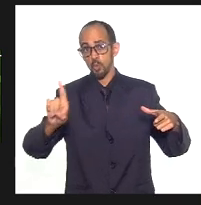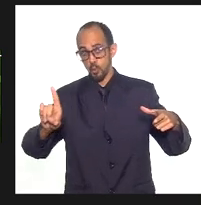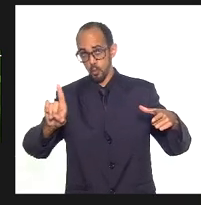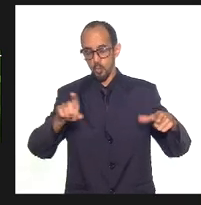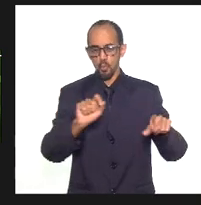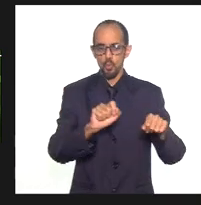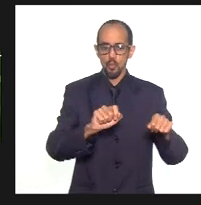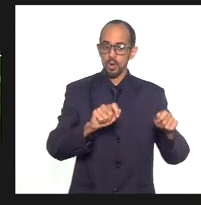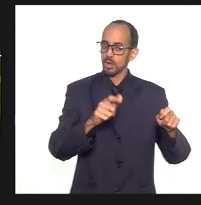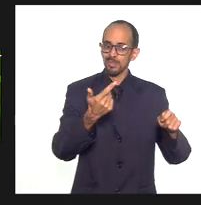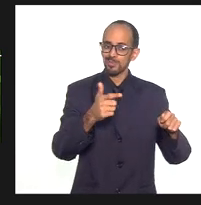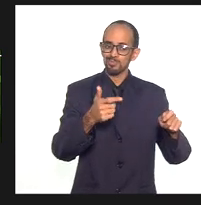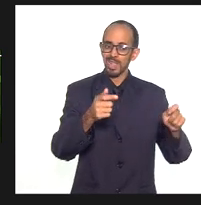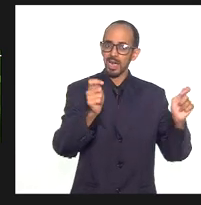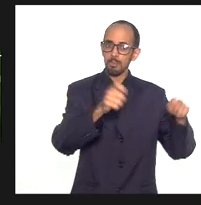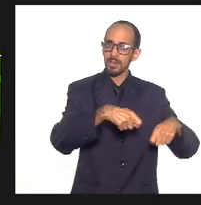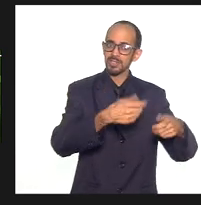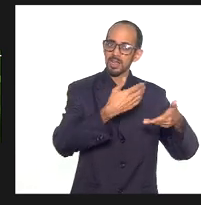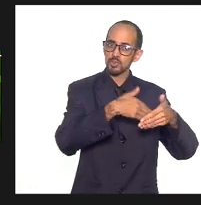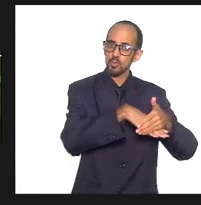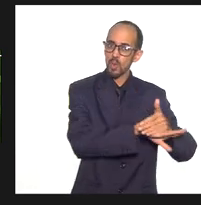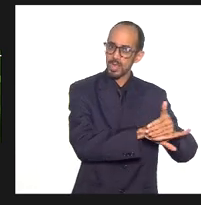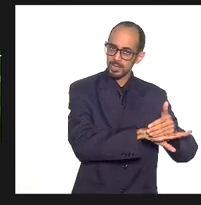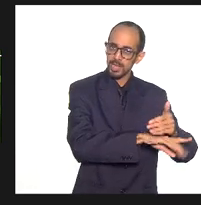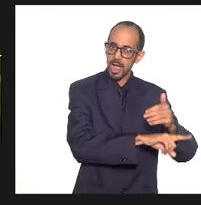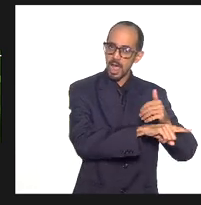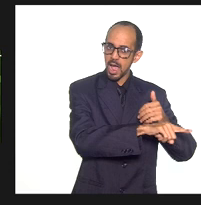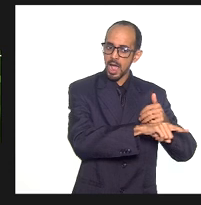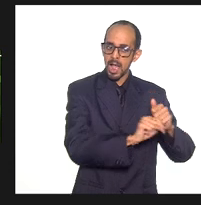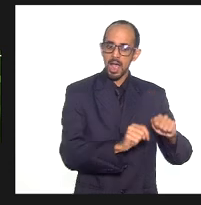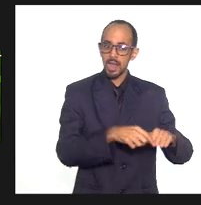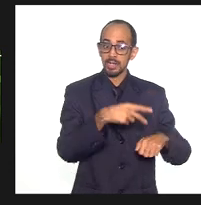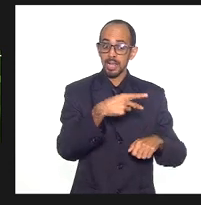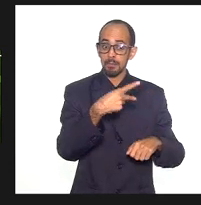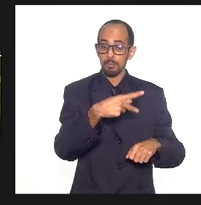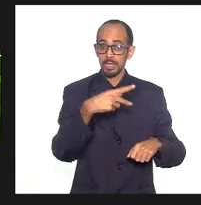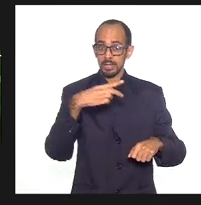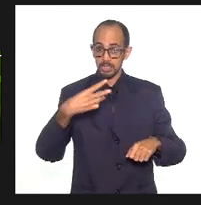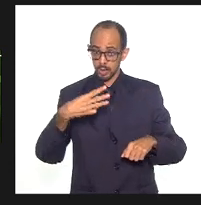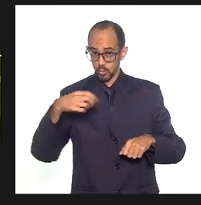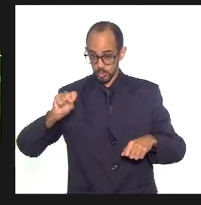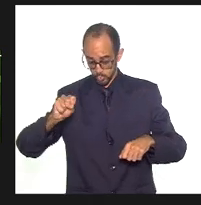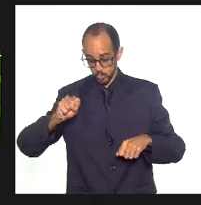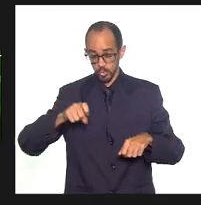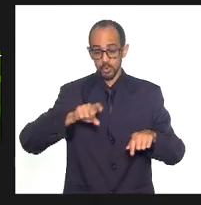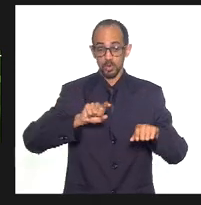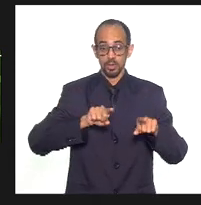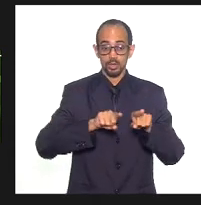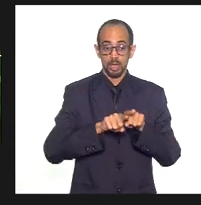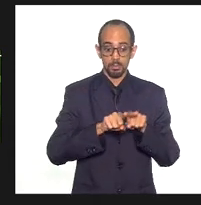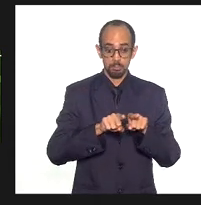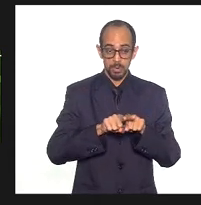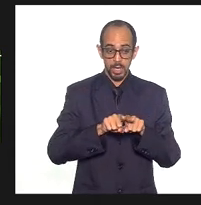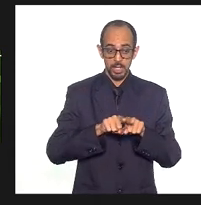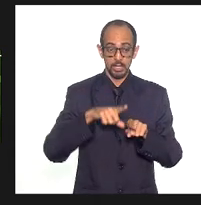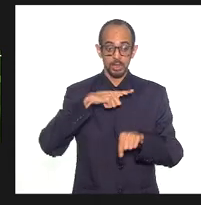têm capacidade de armazenagem, o fazem na P38. Temos também